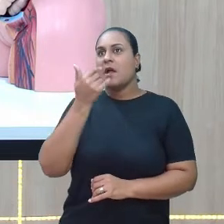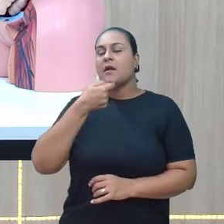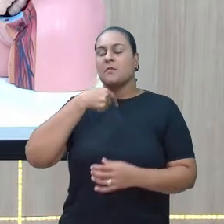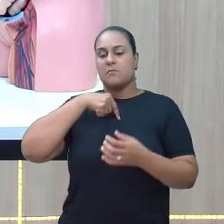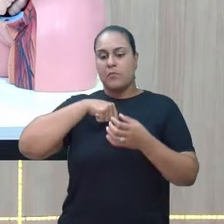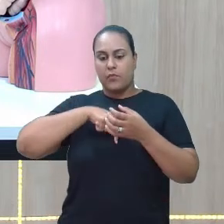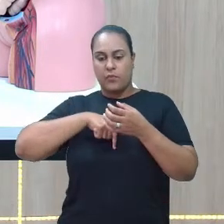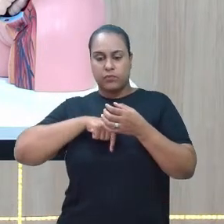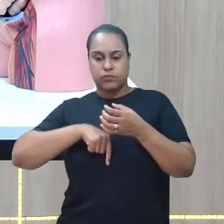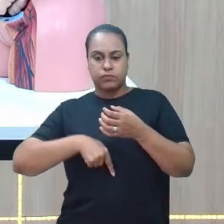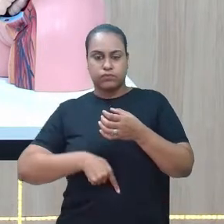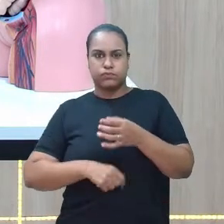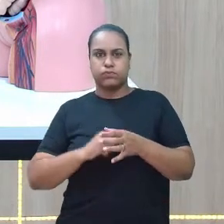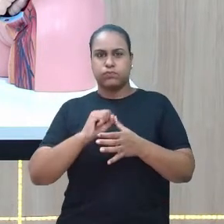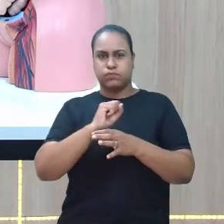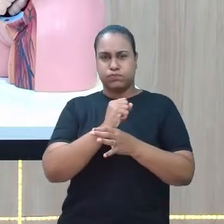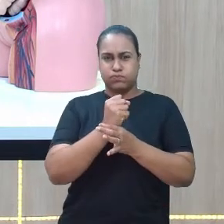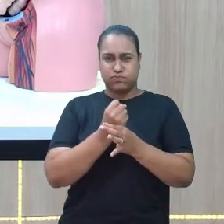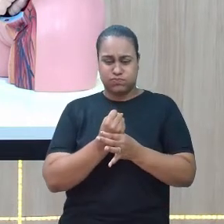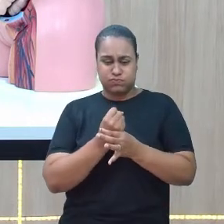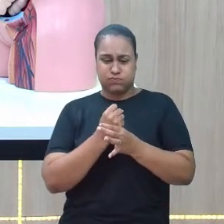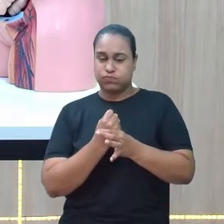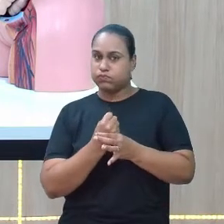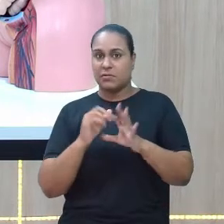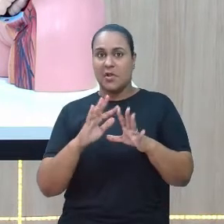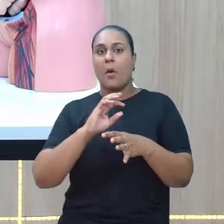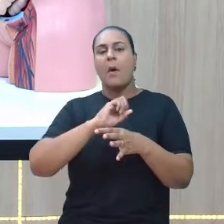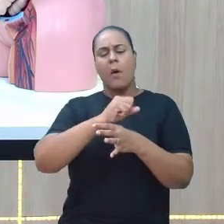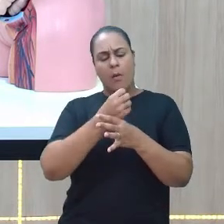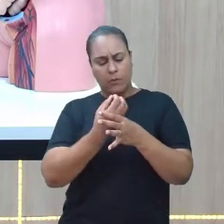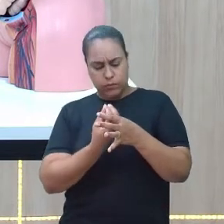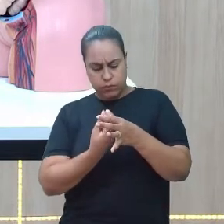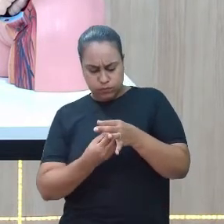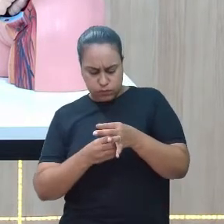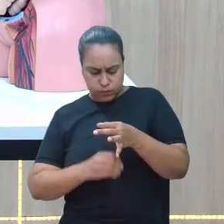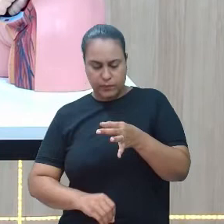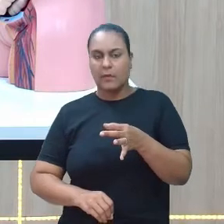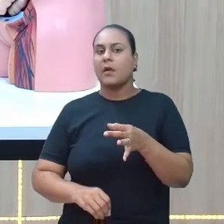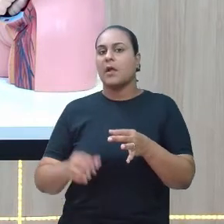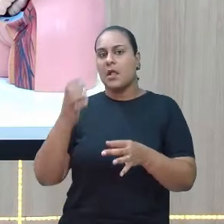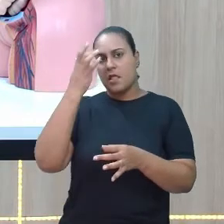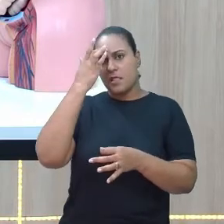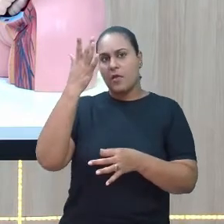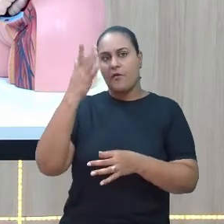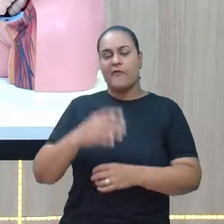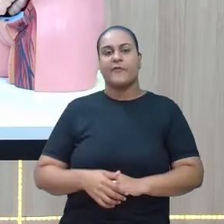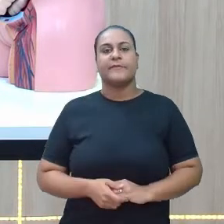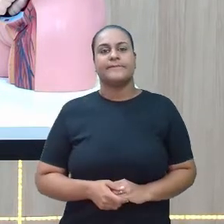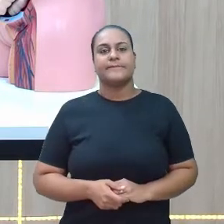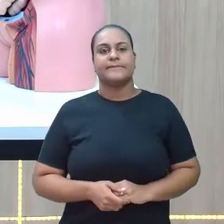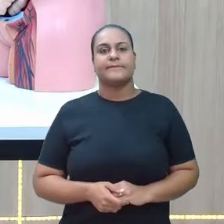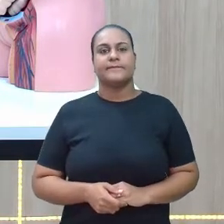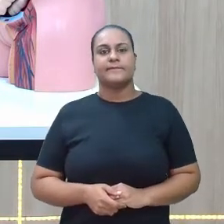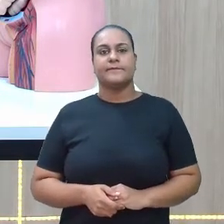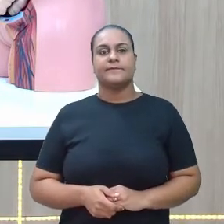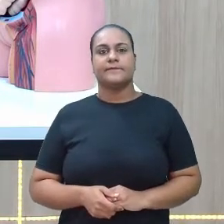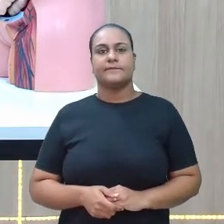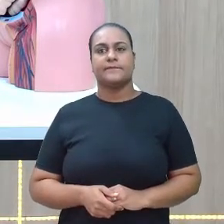essas fezes não fiquem muito endurecidas e que possamos ter uma boa digestão.